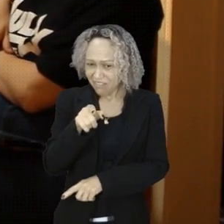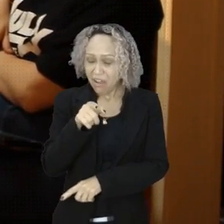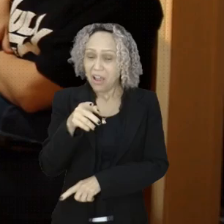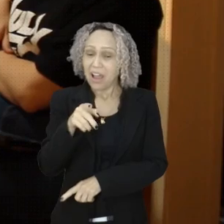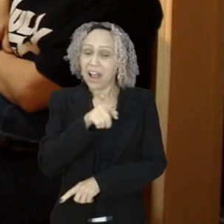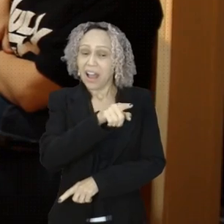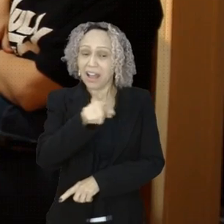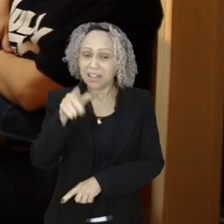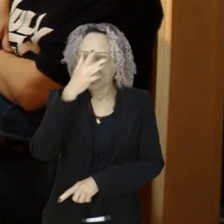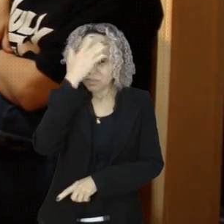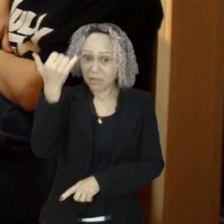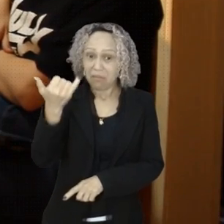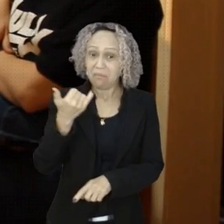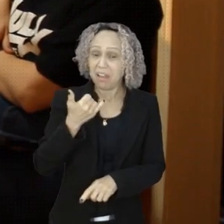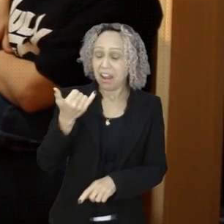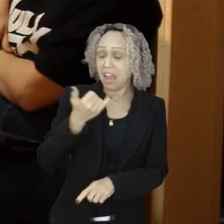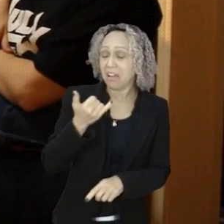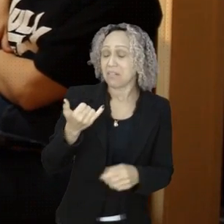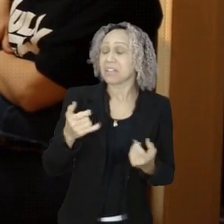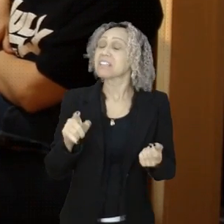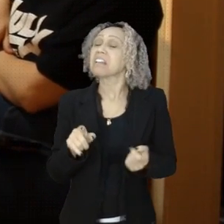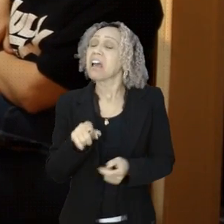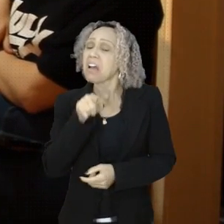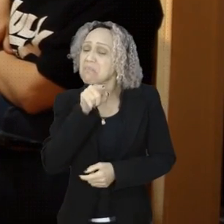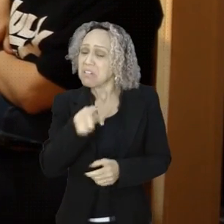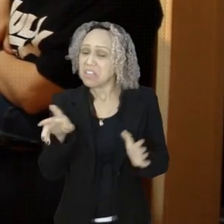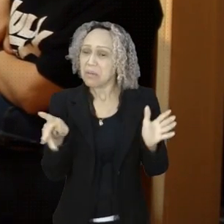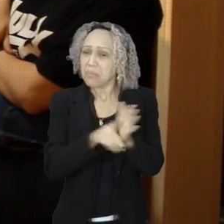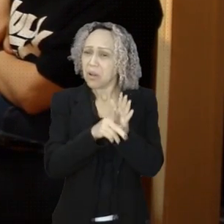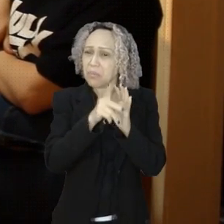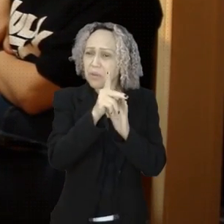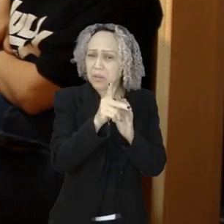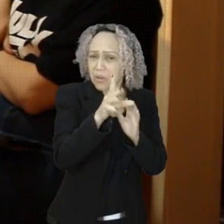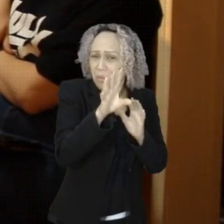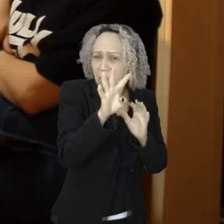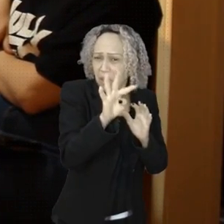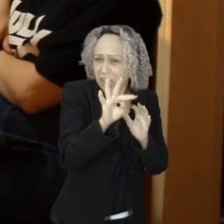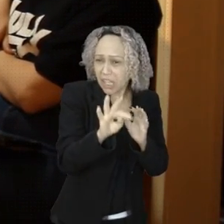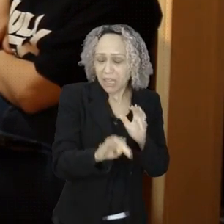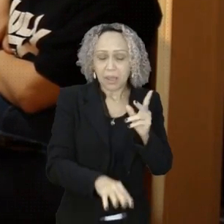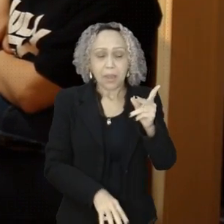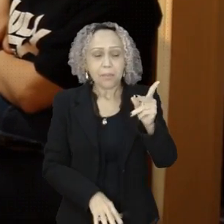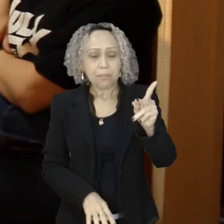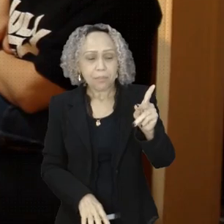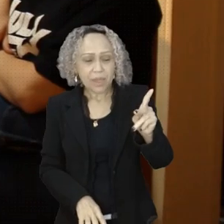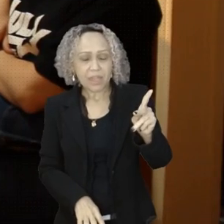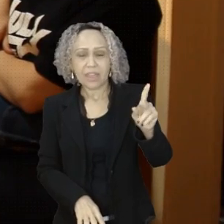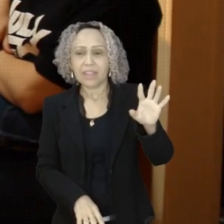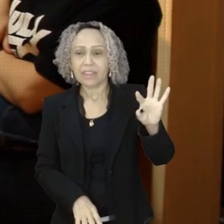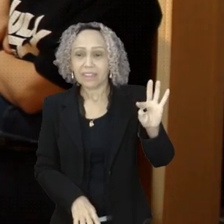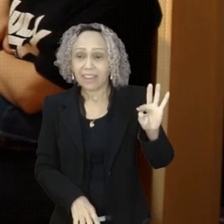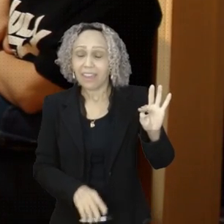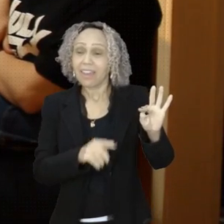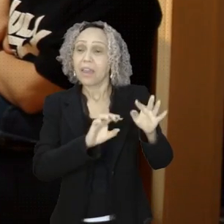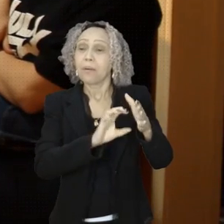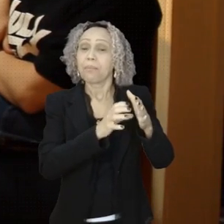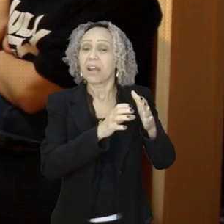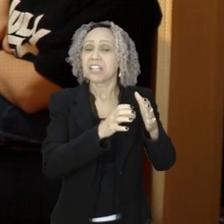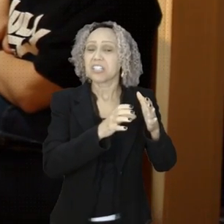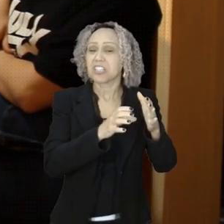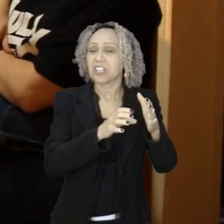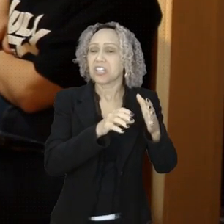que era o PT. Que desaforo, é, muito desaforo. Partido dos Trouxas, porque o PT não ganhava eleição, o PT sempre tinha uma